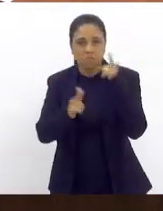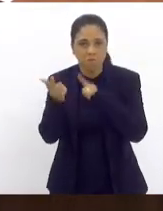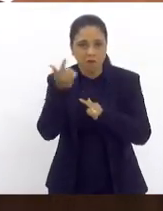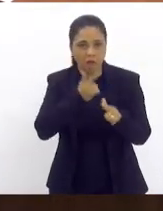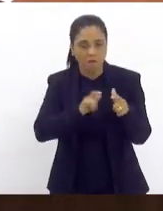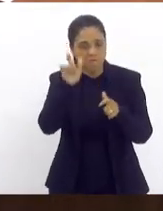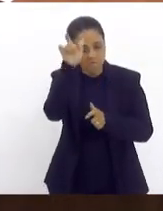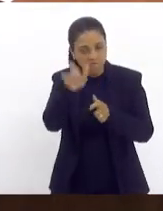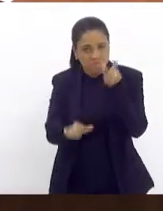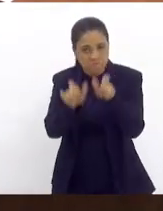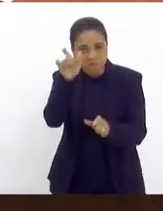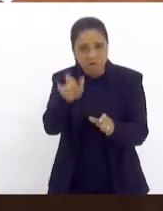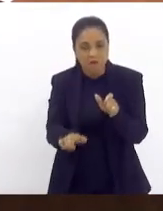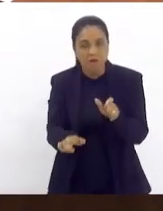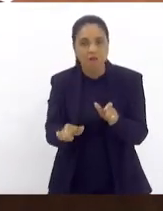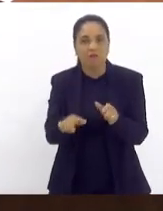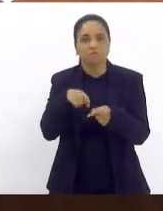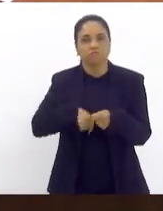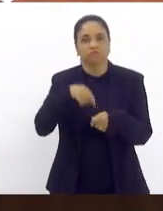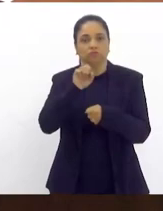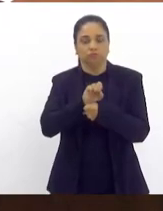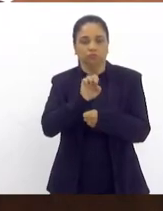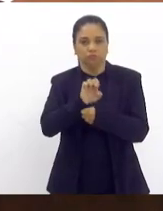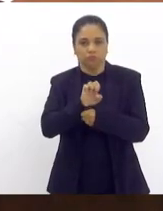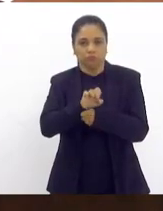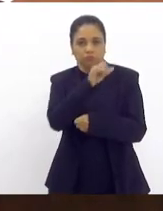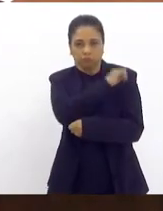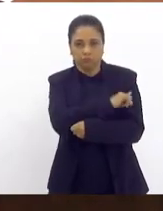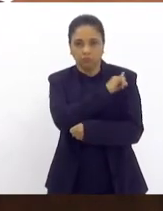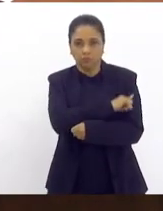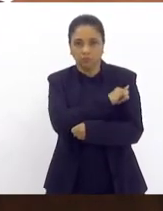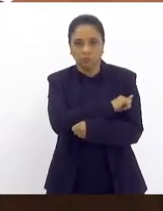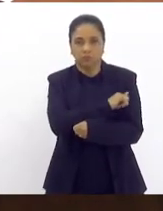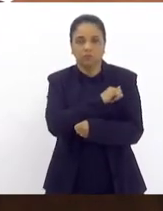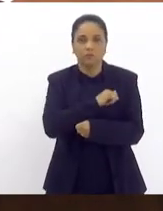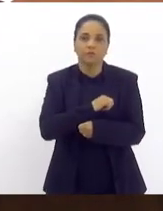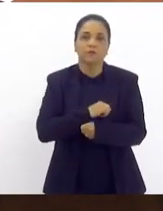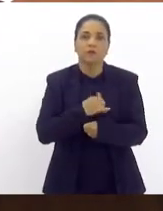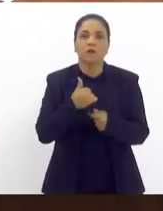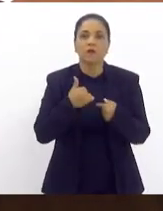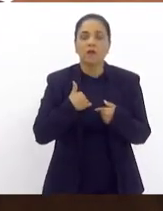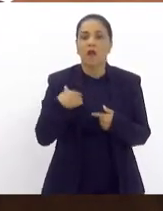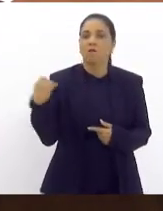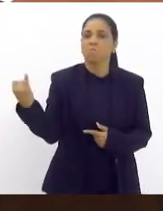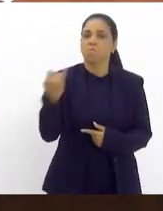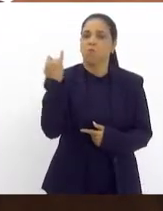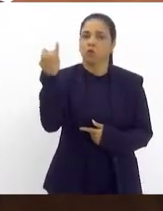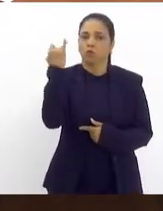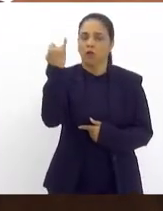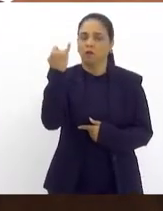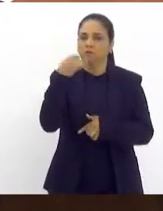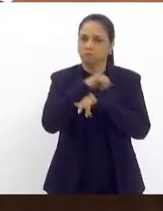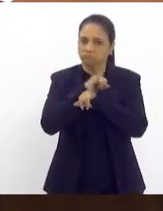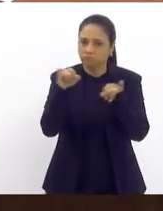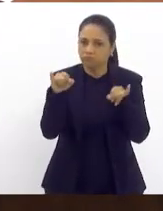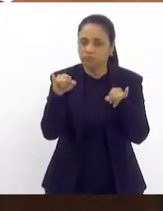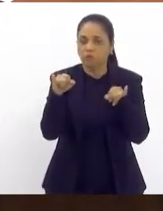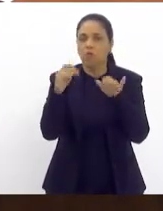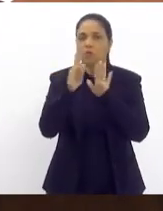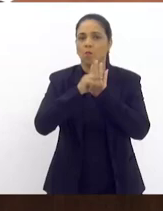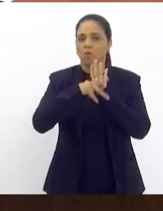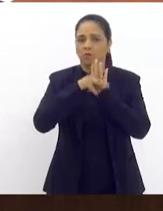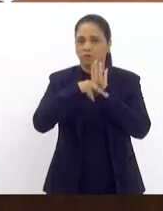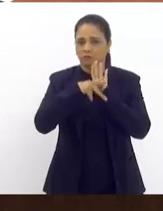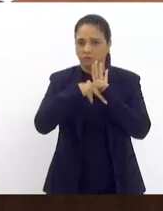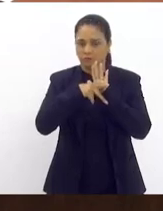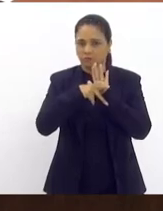nossas mulheres no âmbito do Estado do Rio de Janeiro mas fica aqui a importância desse projeto e também quando a gente